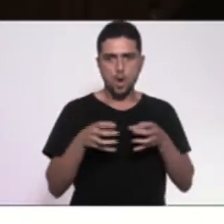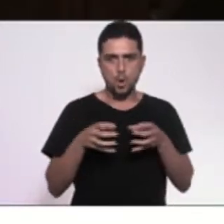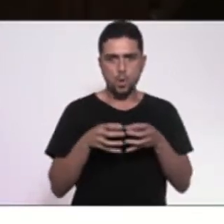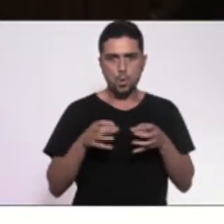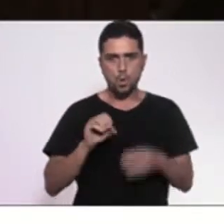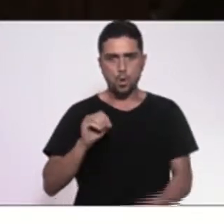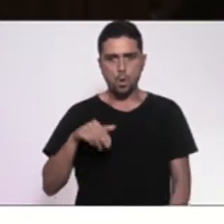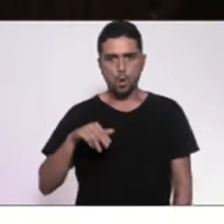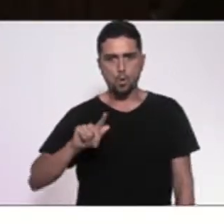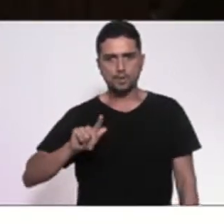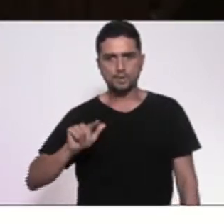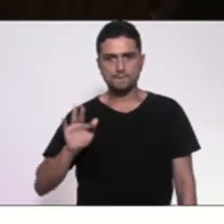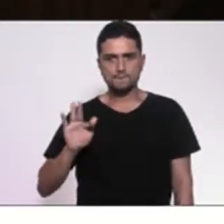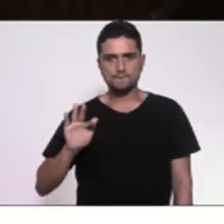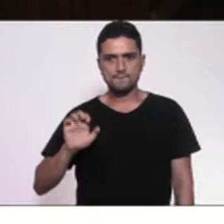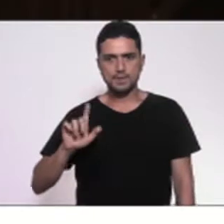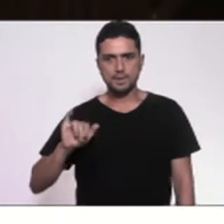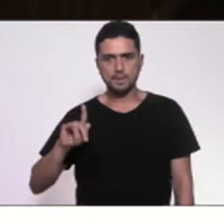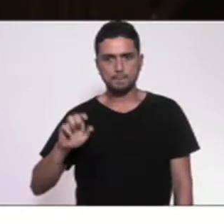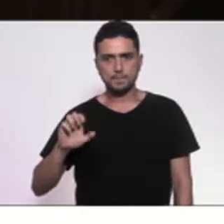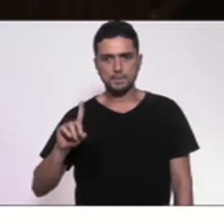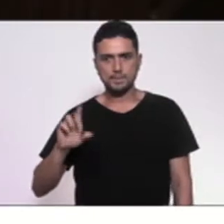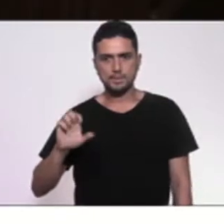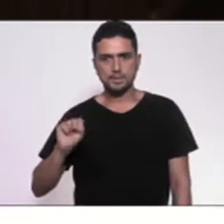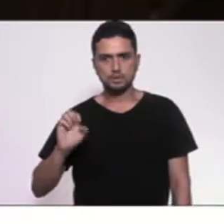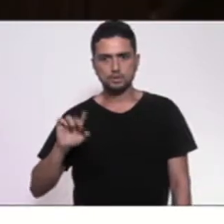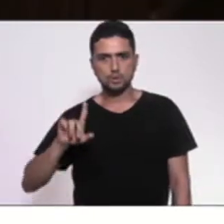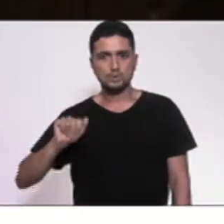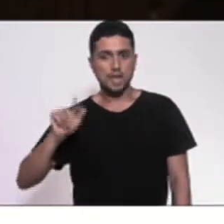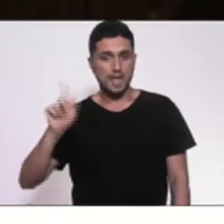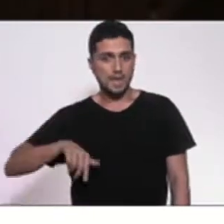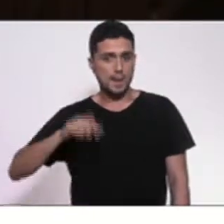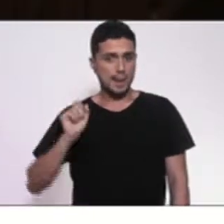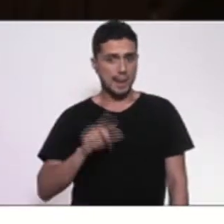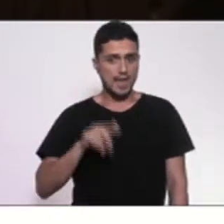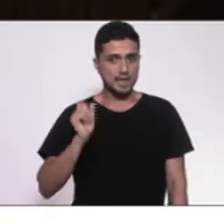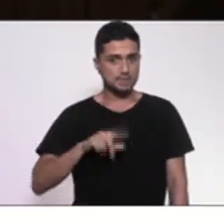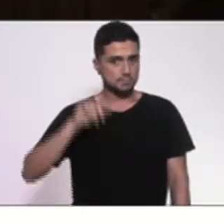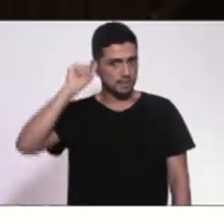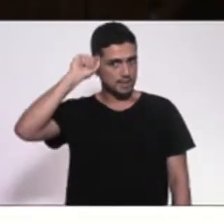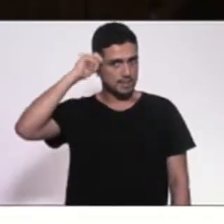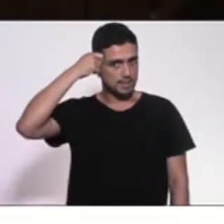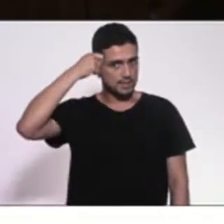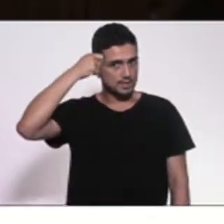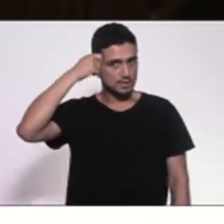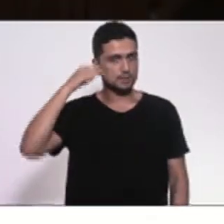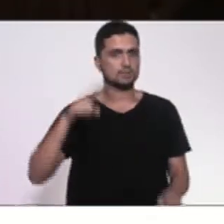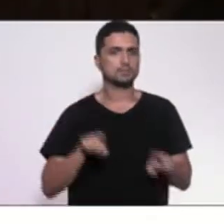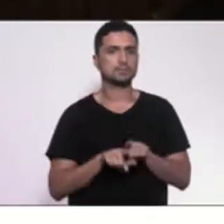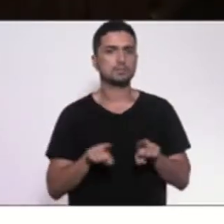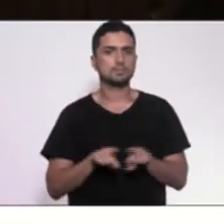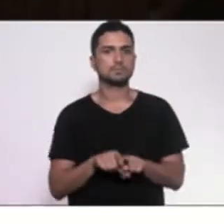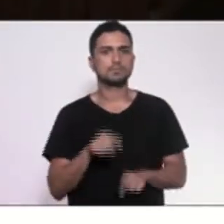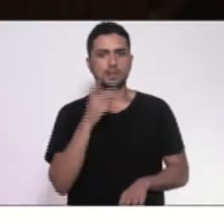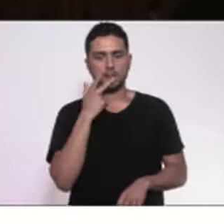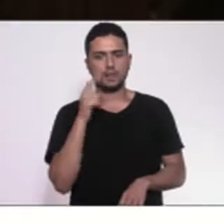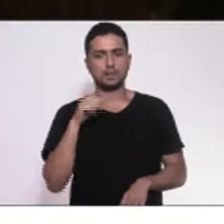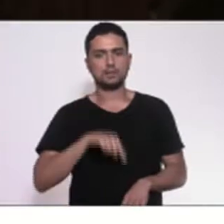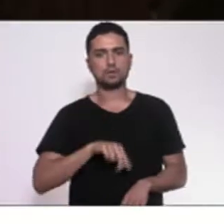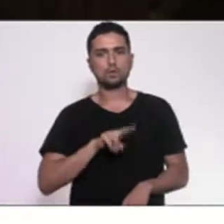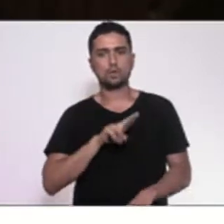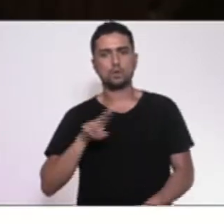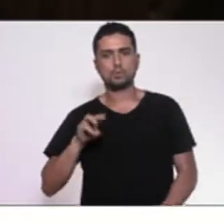voltado exclusivamente com lésbicas negras. Trazer também o trabalho aqui da Maria de